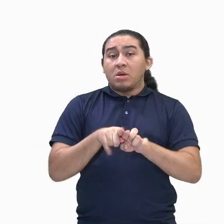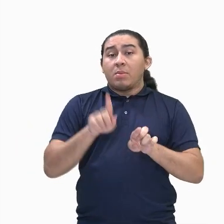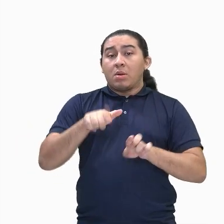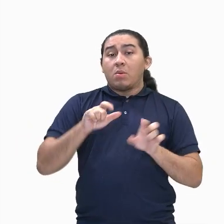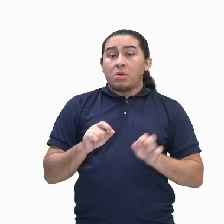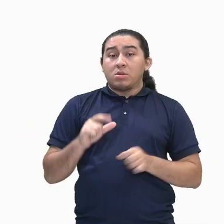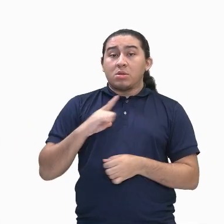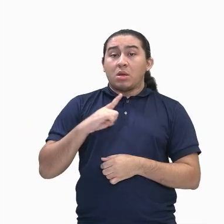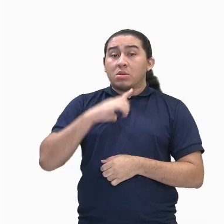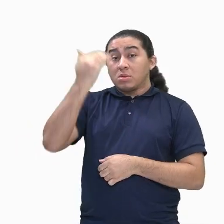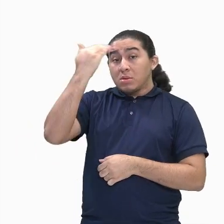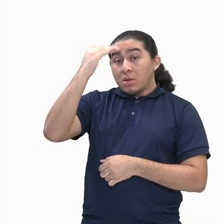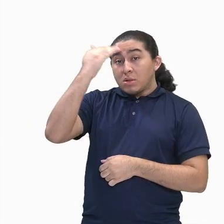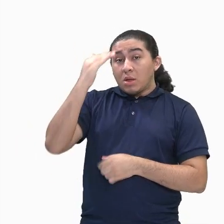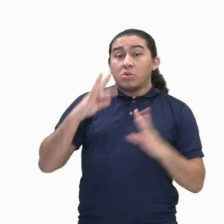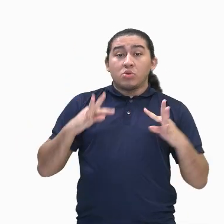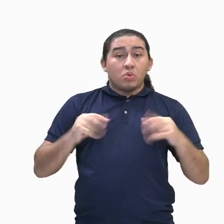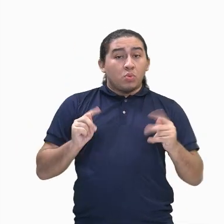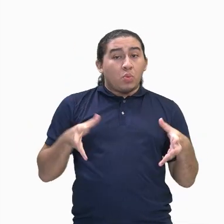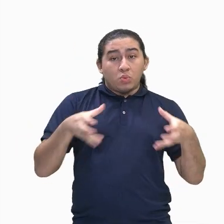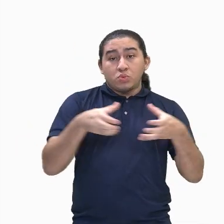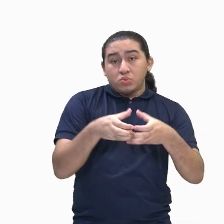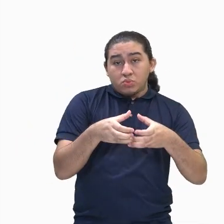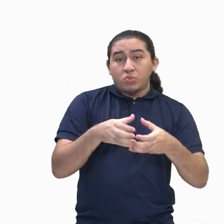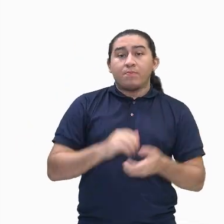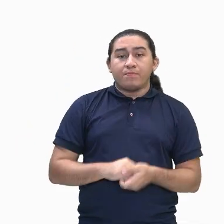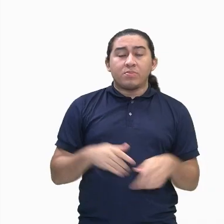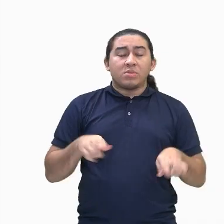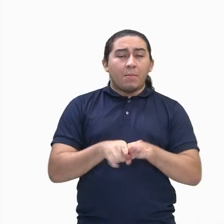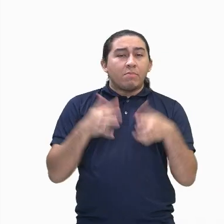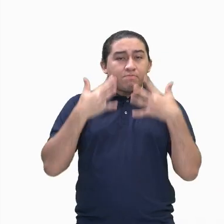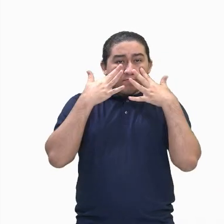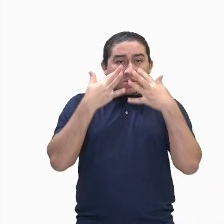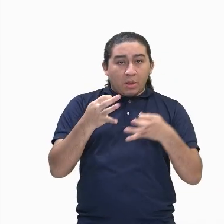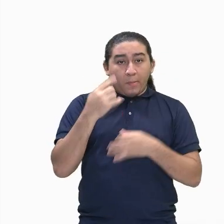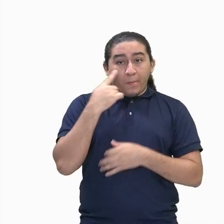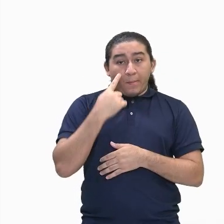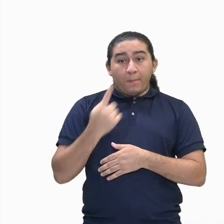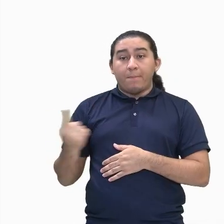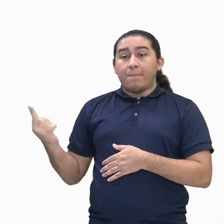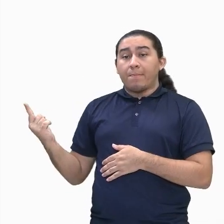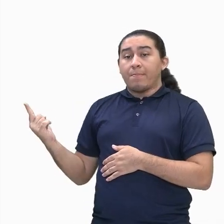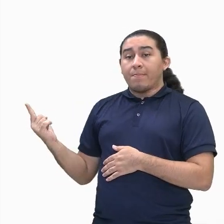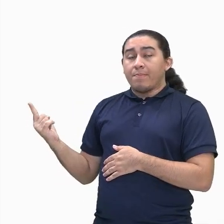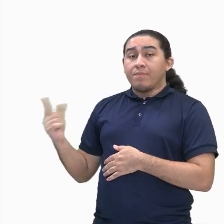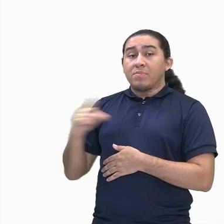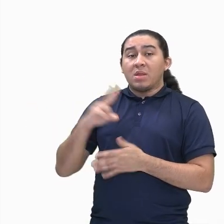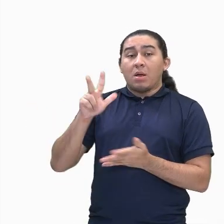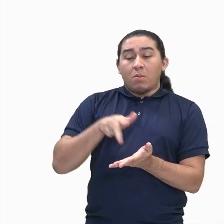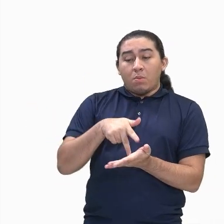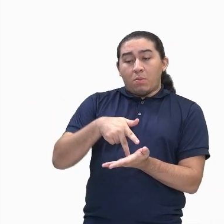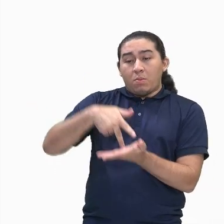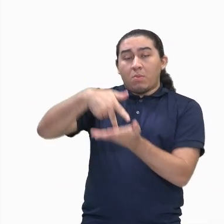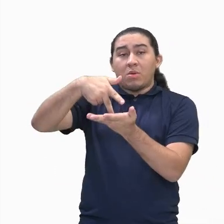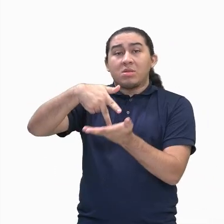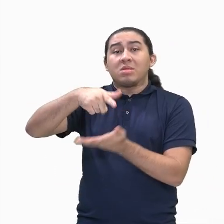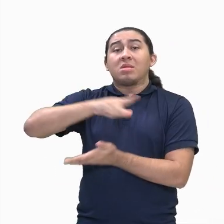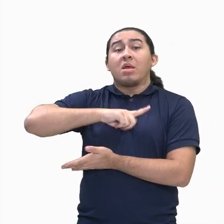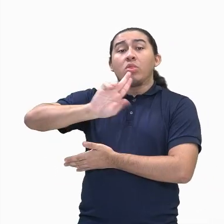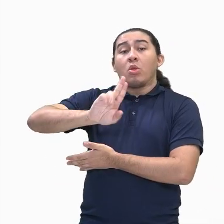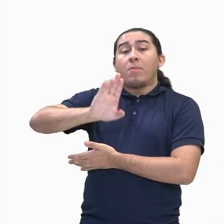o conjunto disso. Observa que aqui ao lado nós temos esse bailarino fazendo a posição do